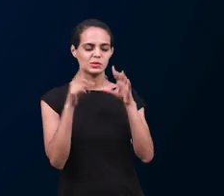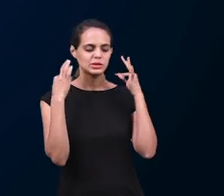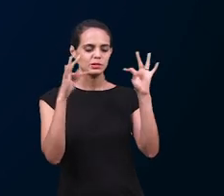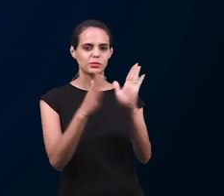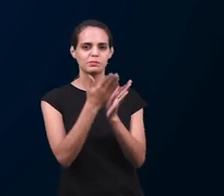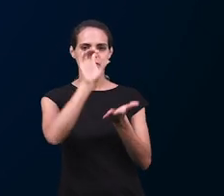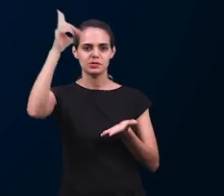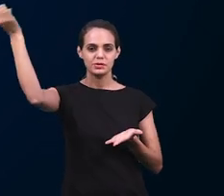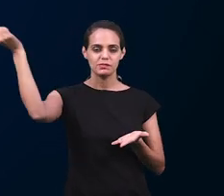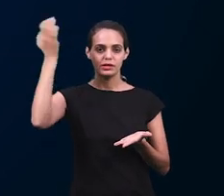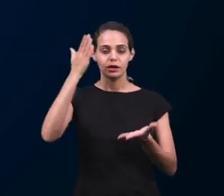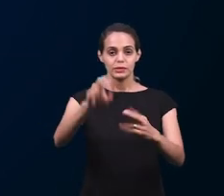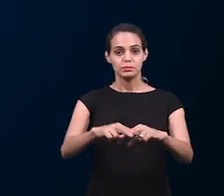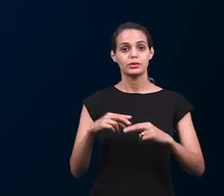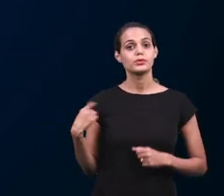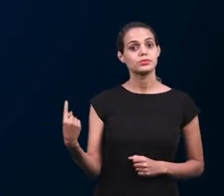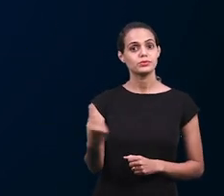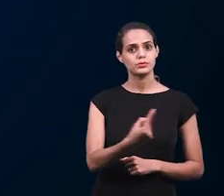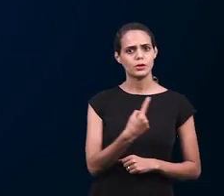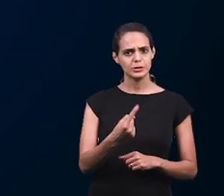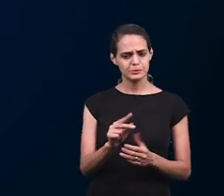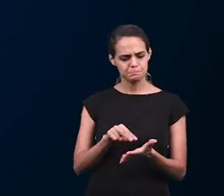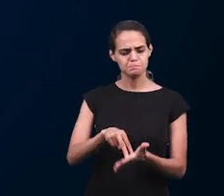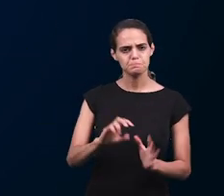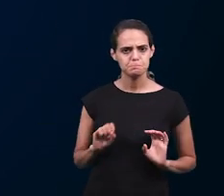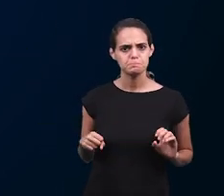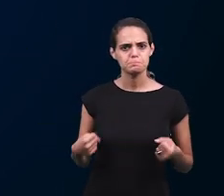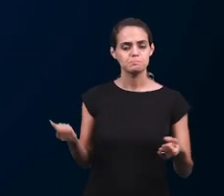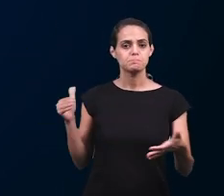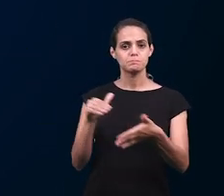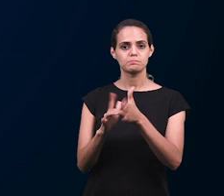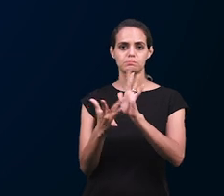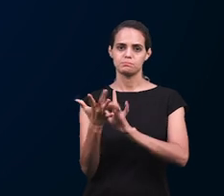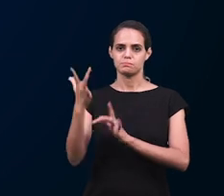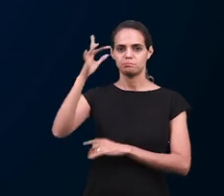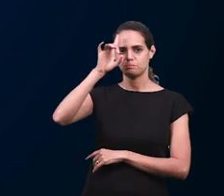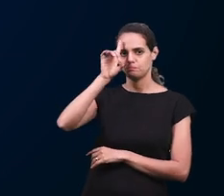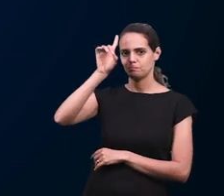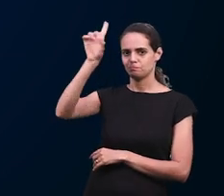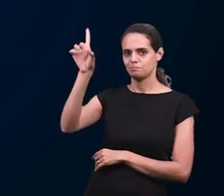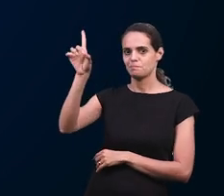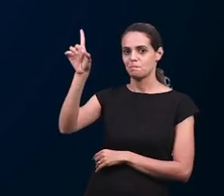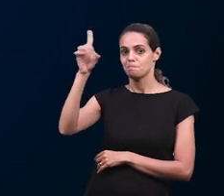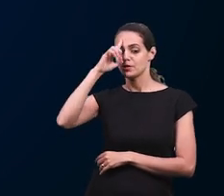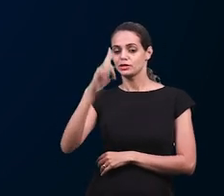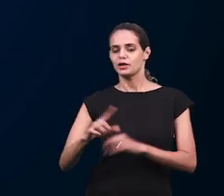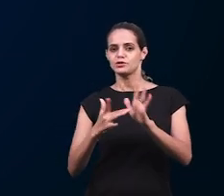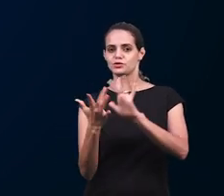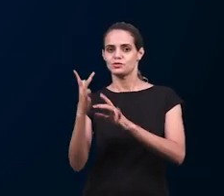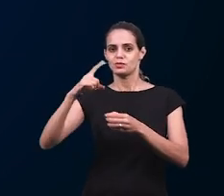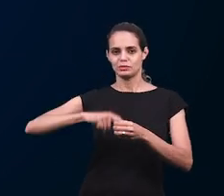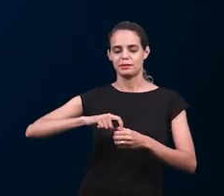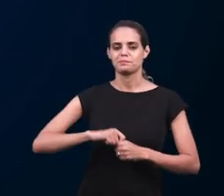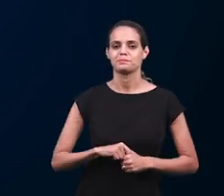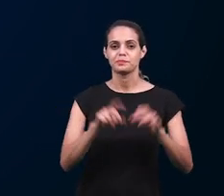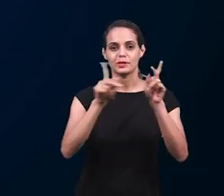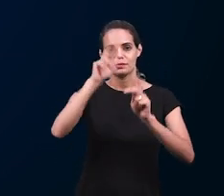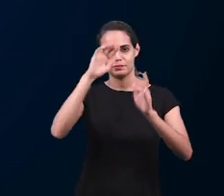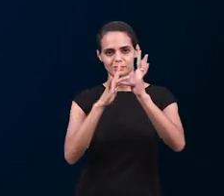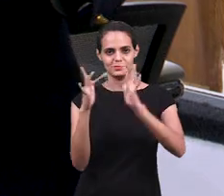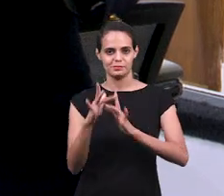seu testemunho. Por isso, fiquemos firmes até a volta do Senhor Jesus. A paz do Senhor Jesus,